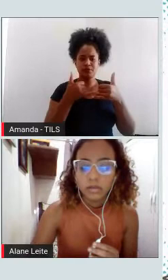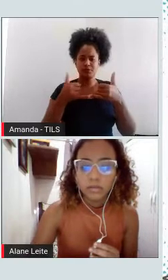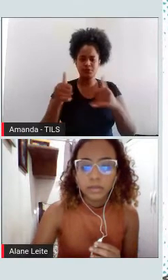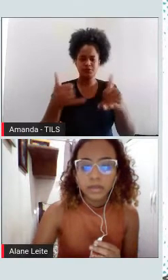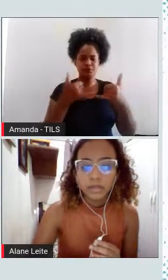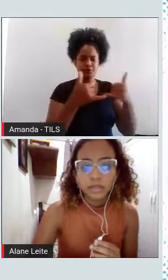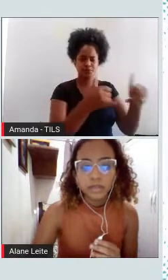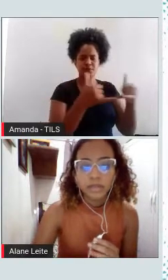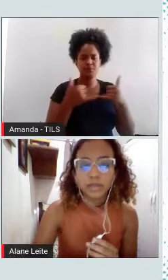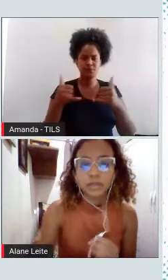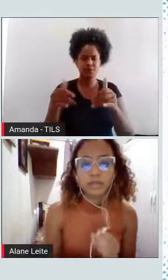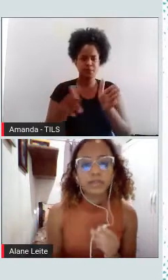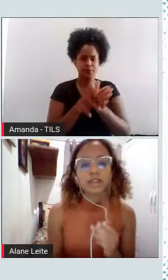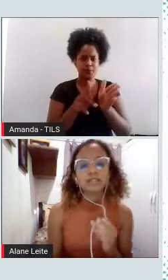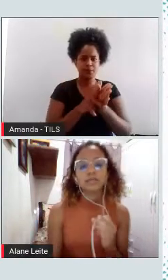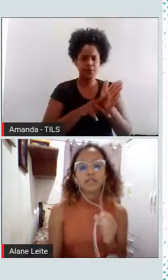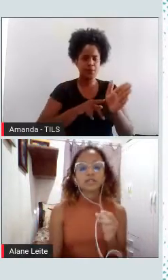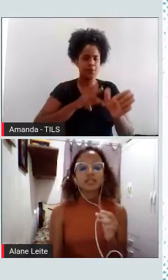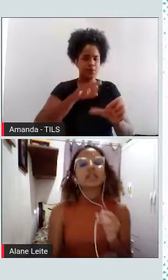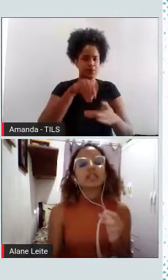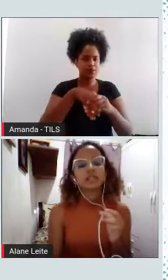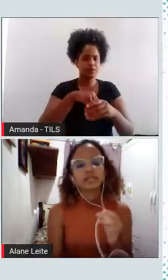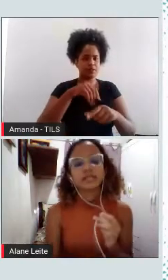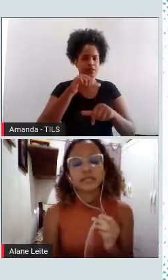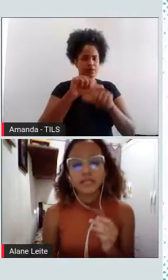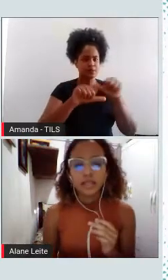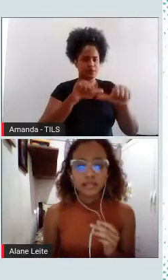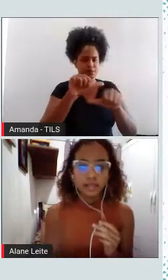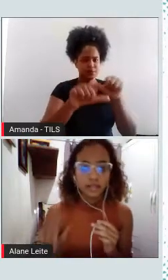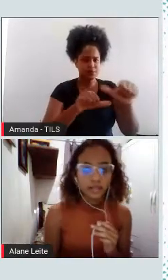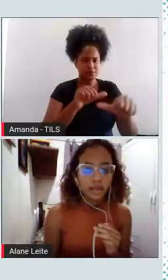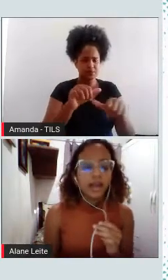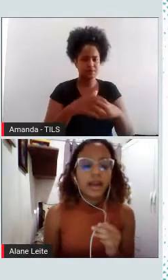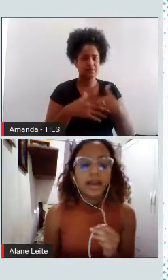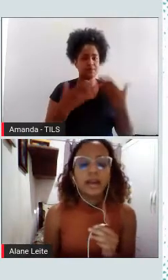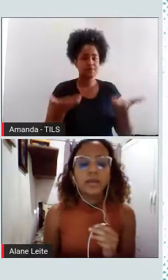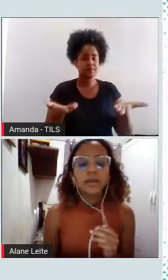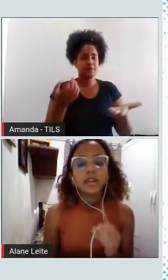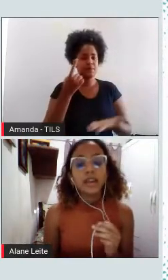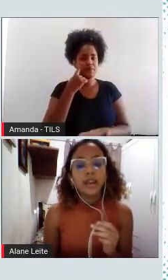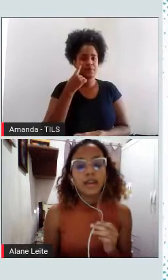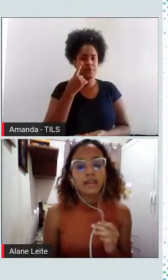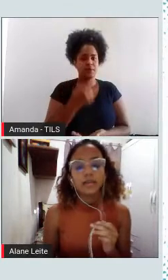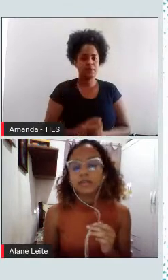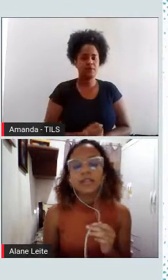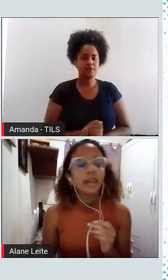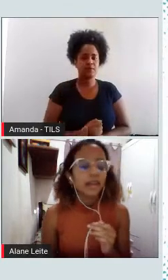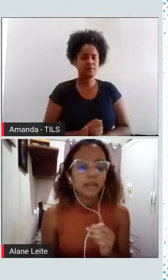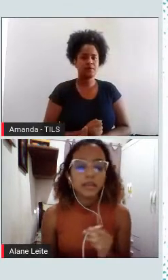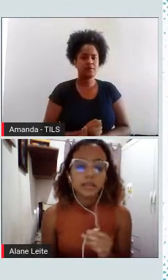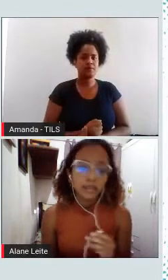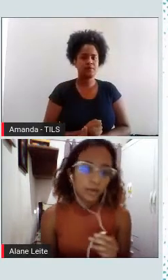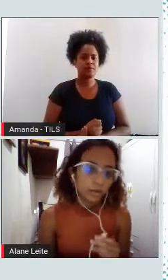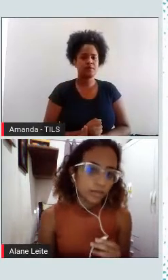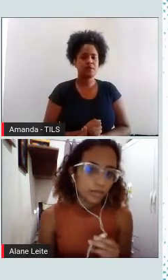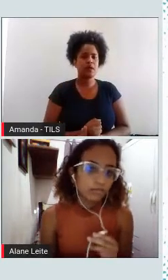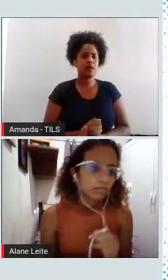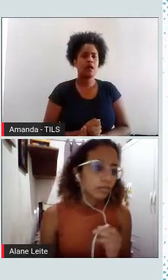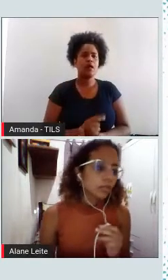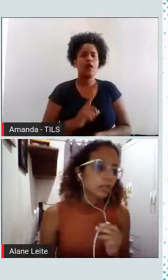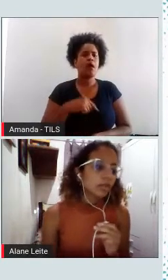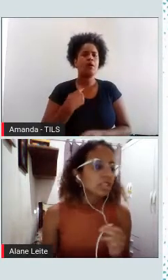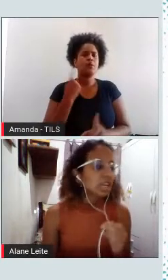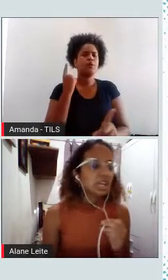Então, o primeiro questionamento que eu faço para vocês, assim, é onde é que a química se